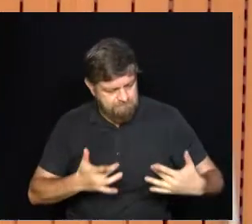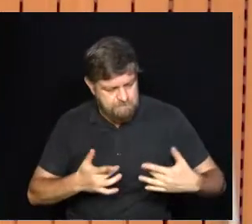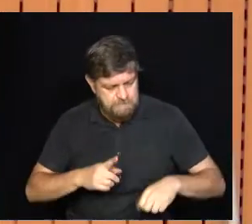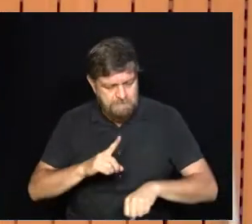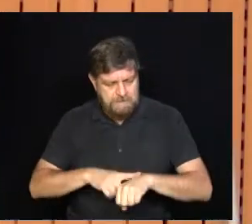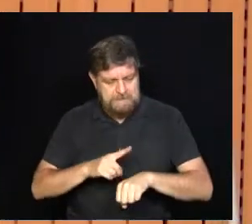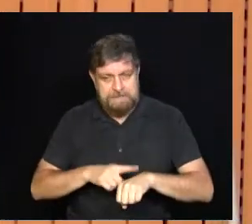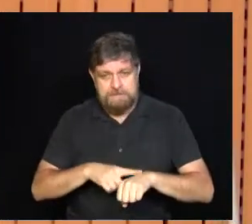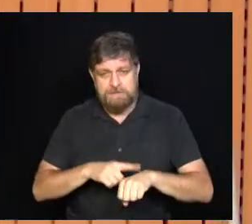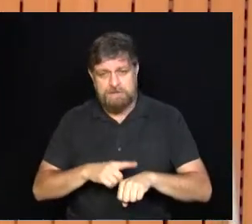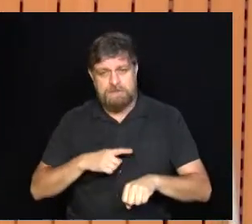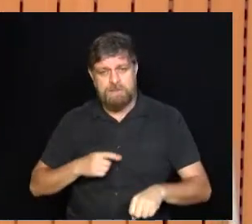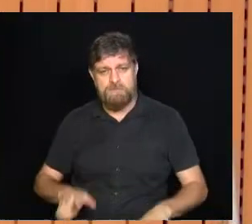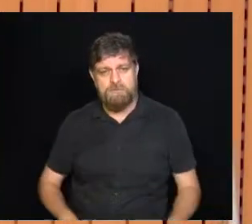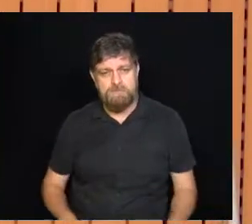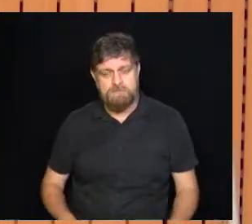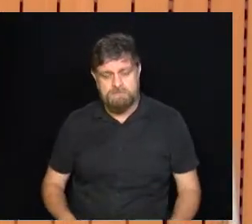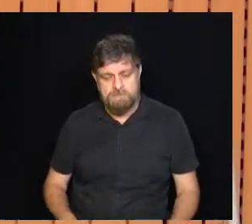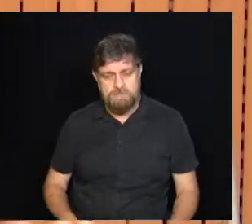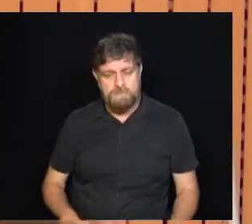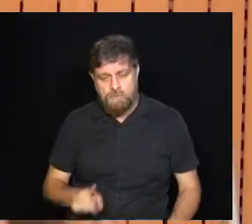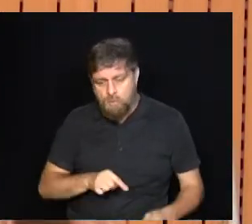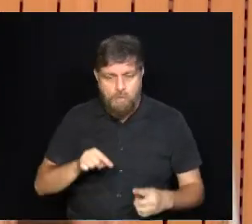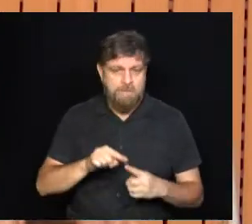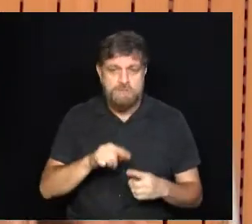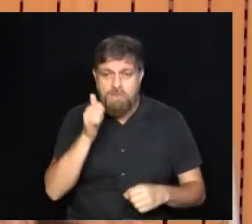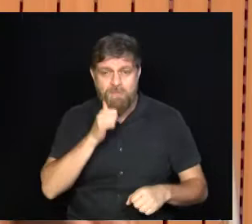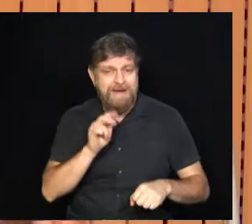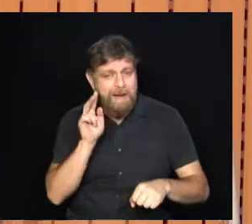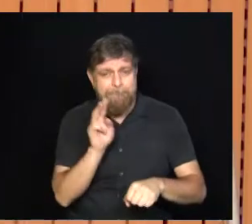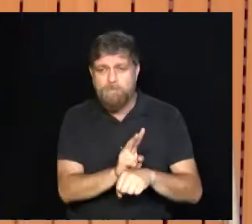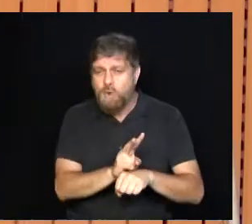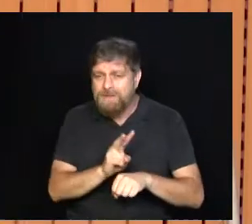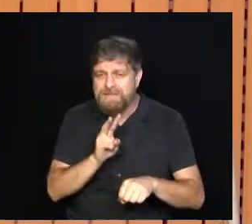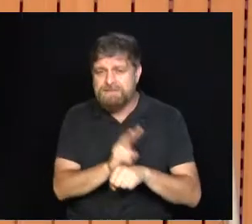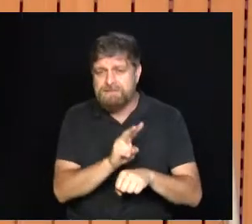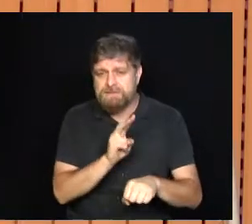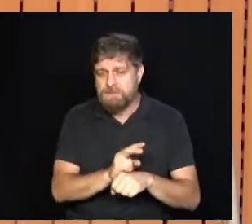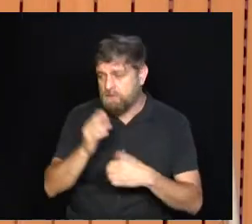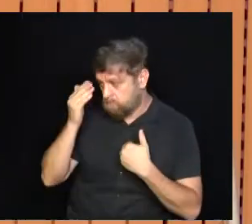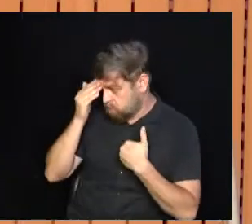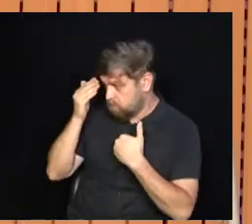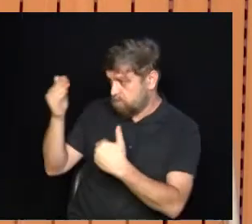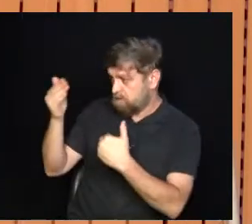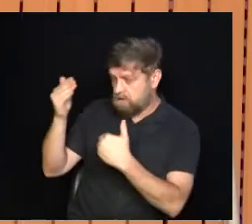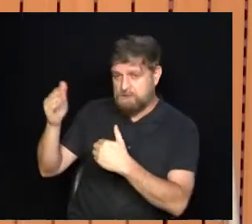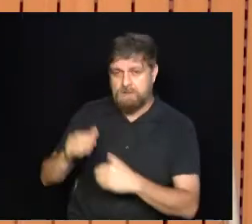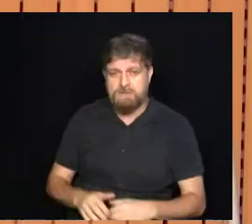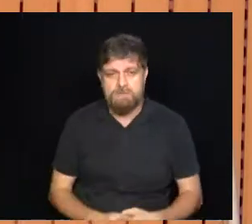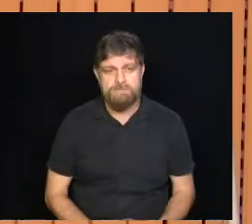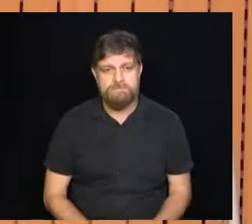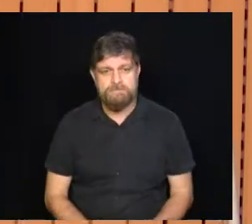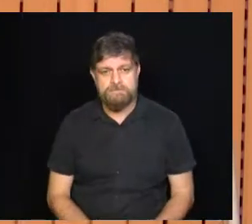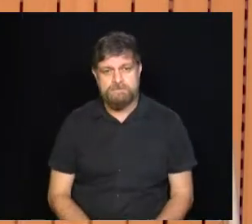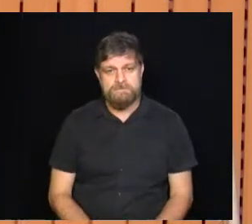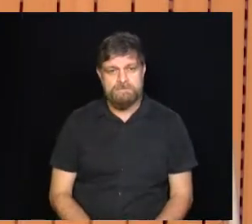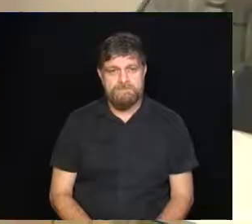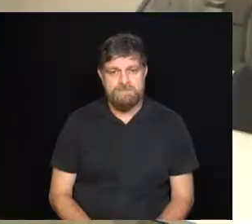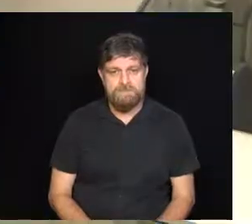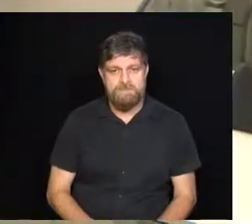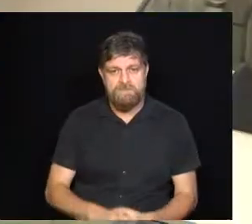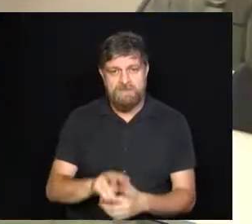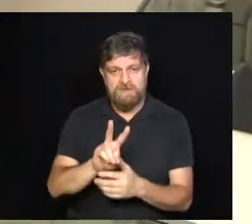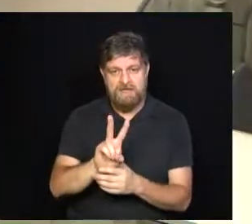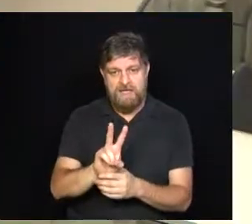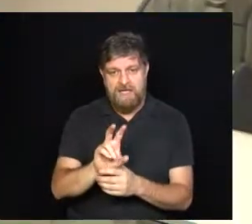tempo à proteção, exatamente proteção. Muito obrigado, secretária. Agradeço. A Valdirene não veio